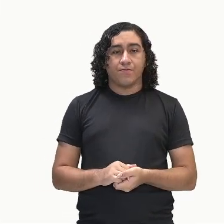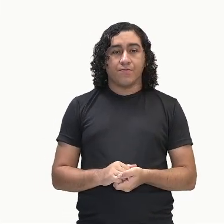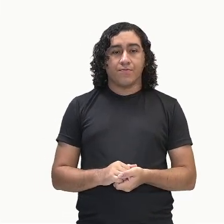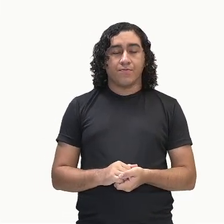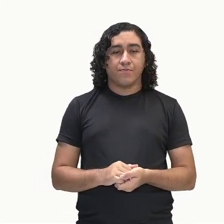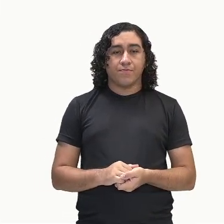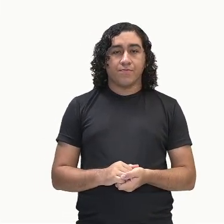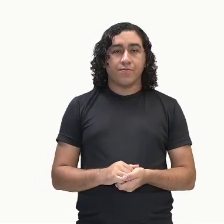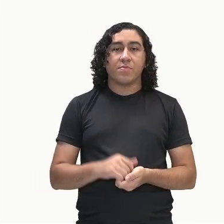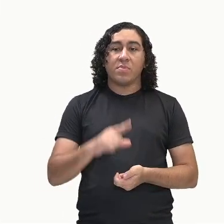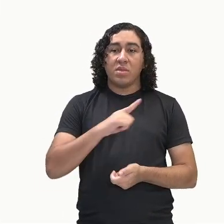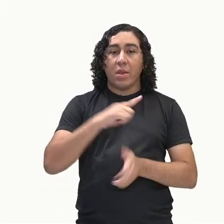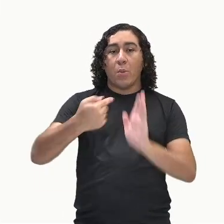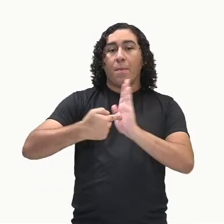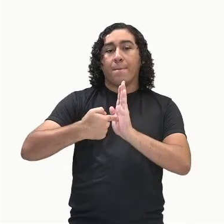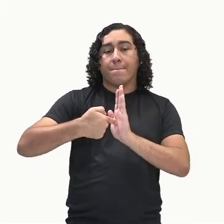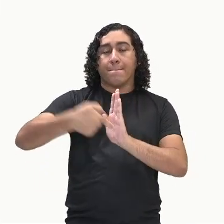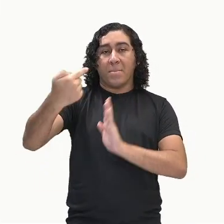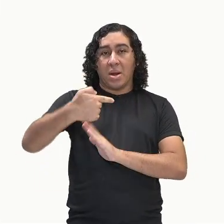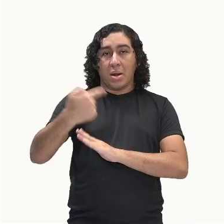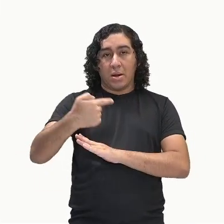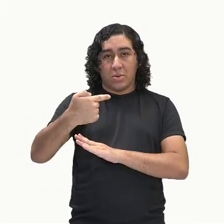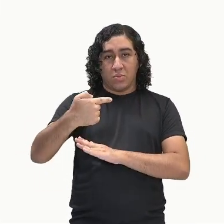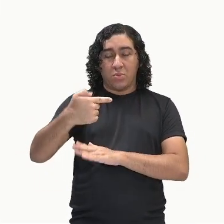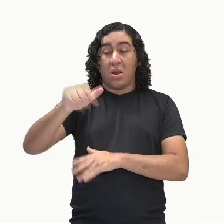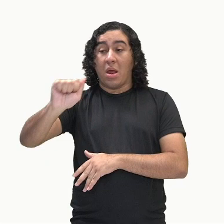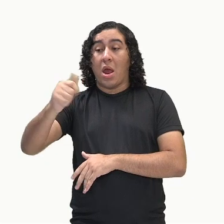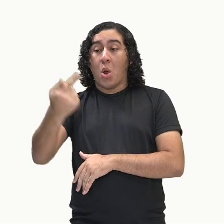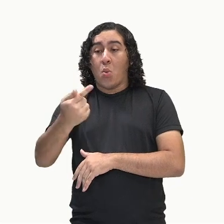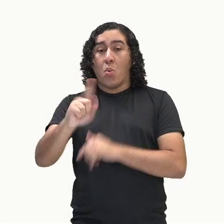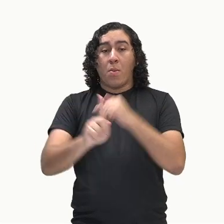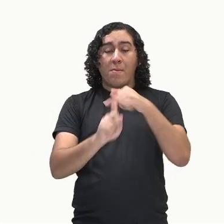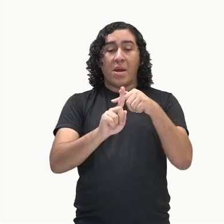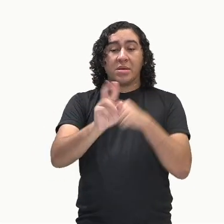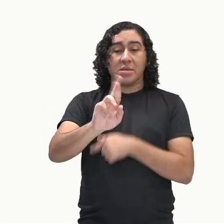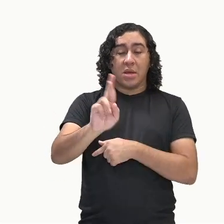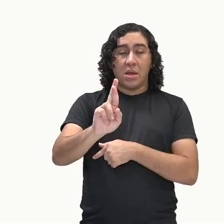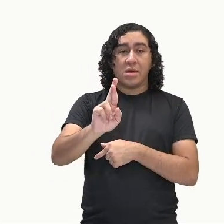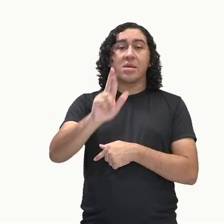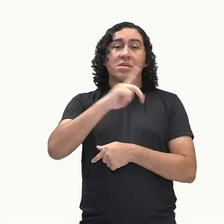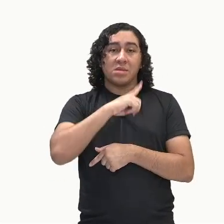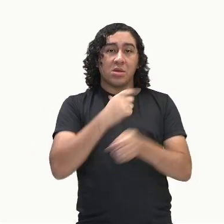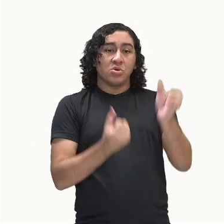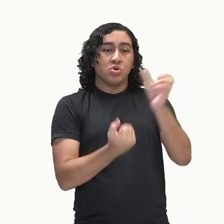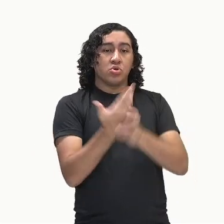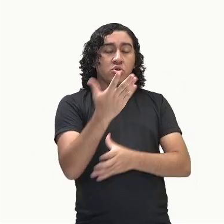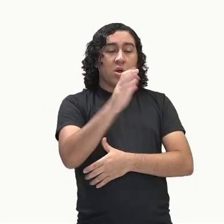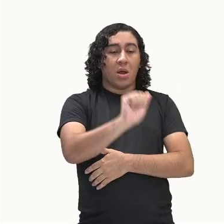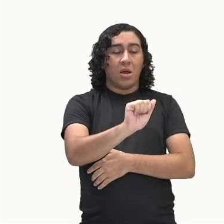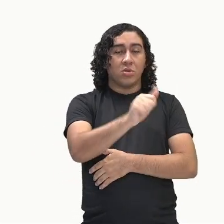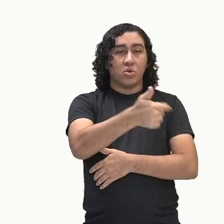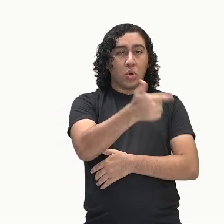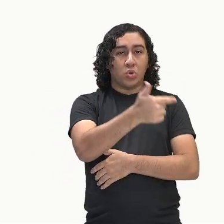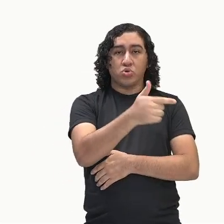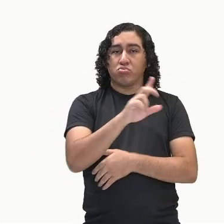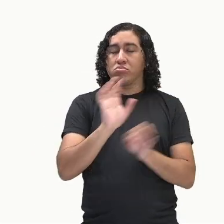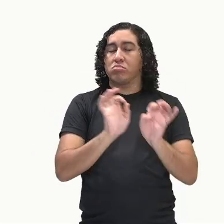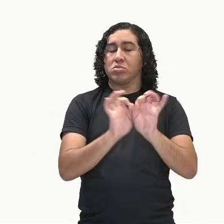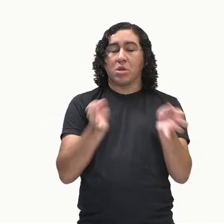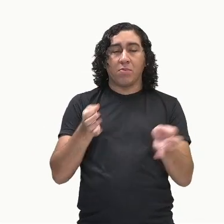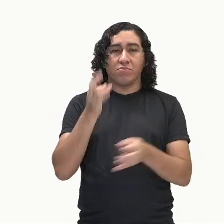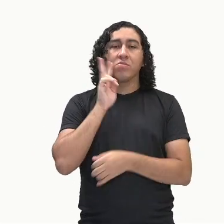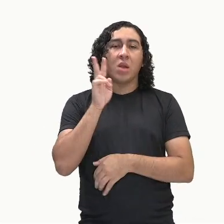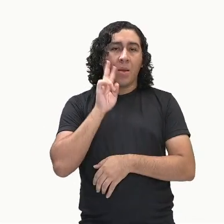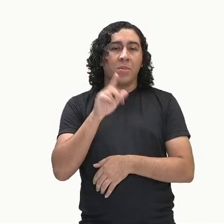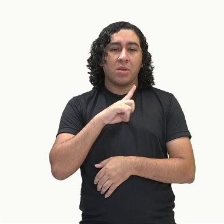dessa sequência, vou somar com a minha razão e vou obter o próximo termo da sequência. Lembra lá?